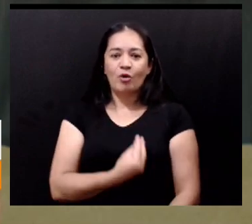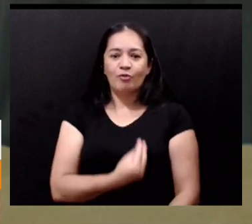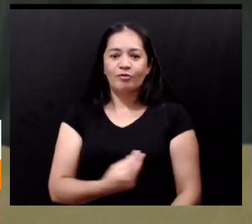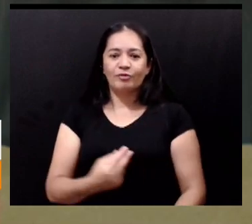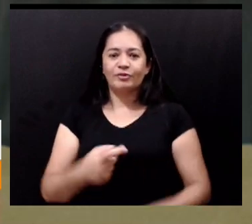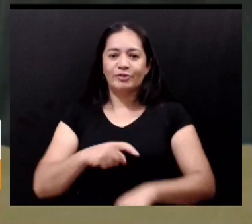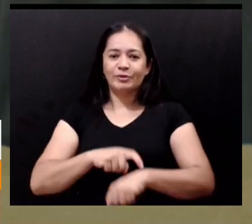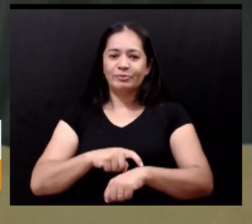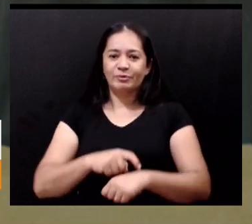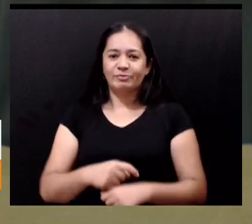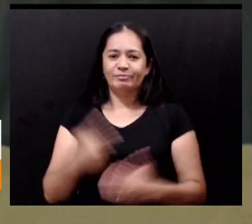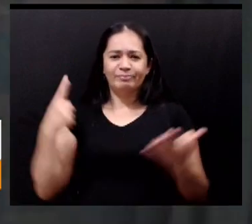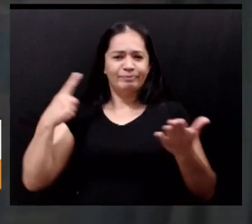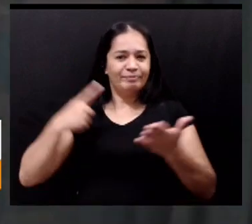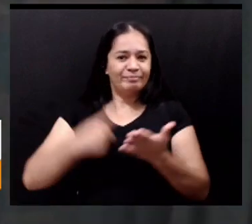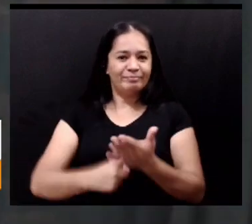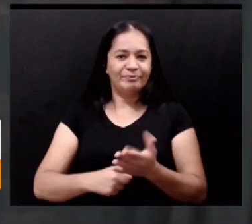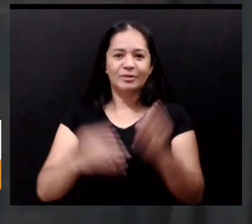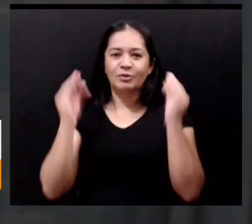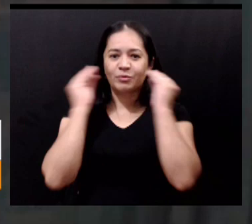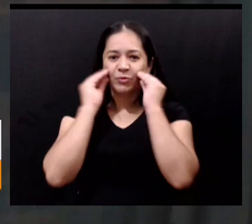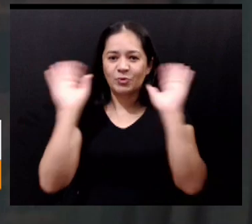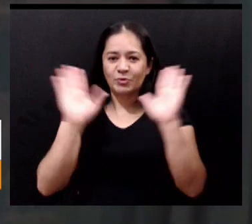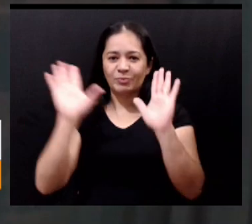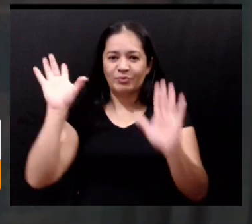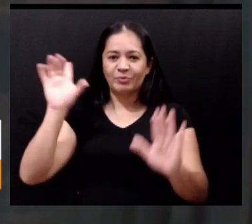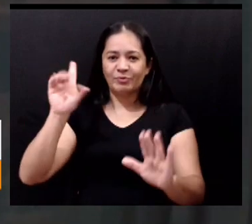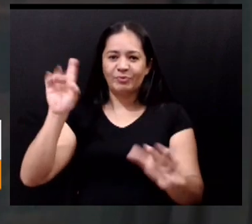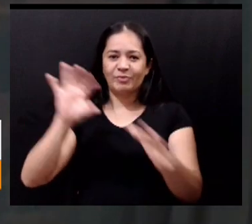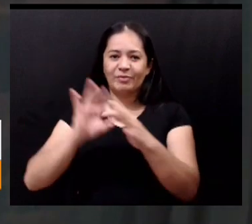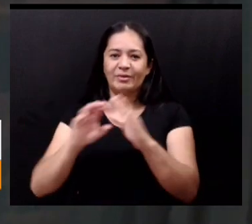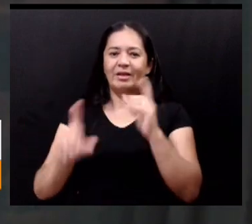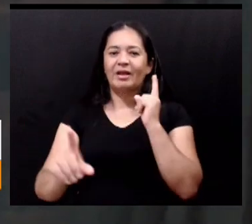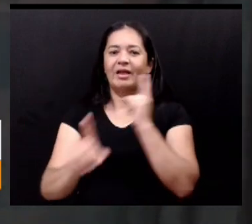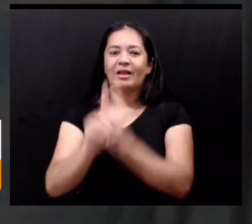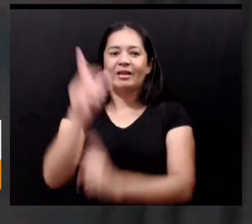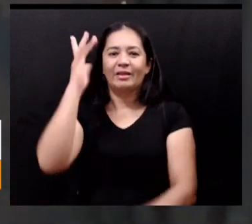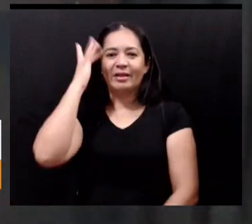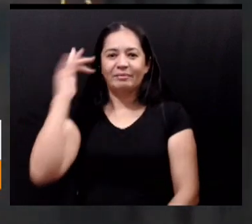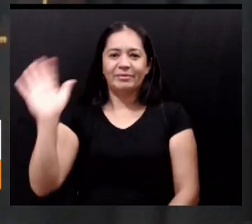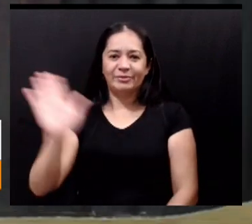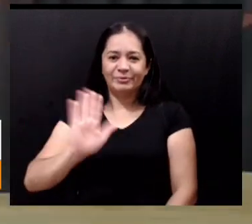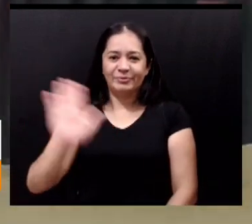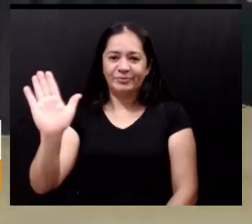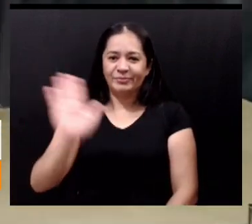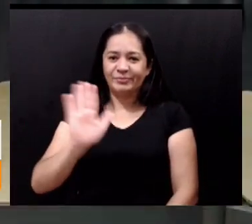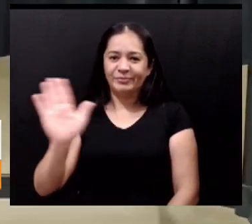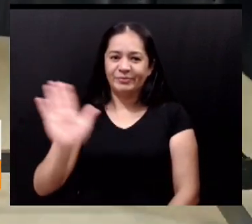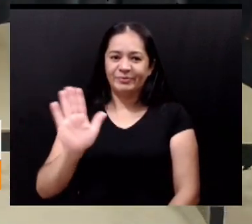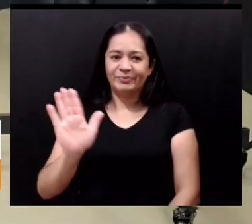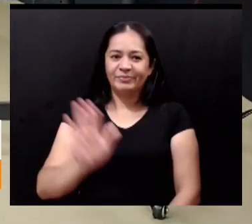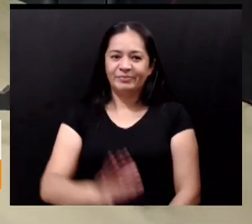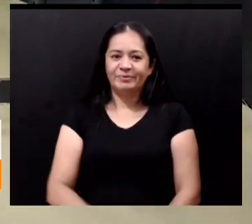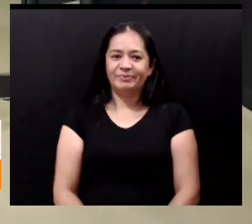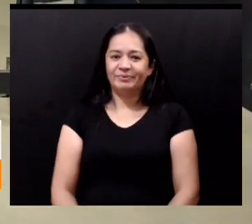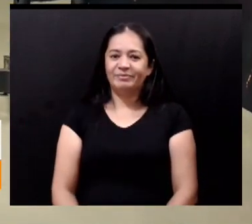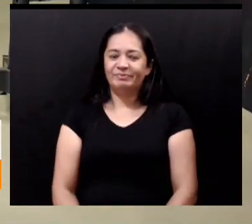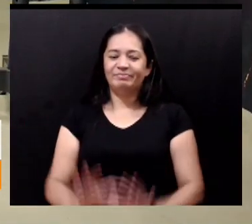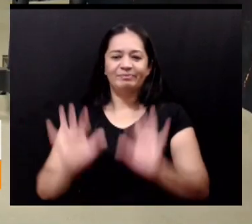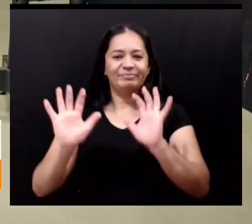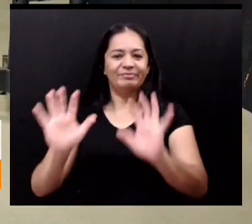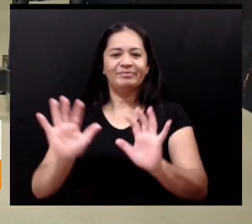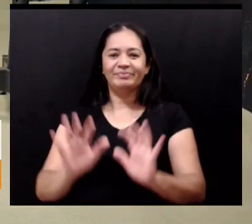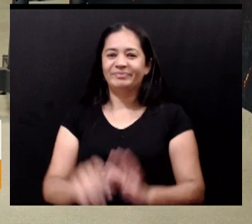Combinado? Beijo grande, fica com Deus e até amanhã. Valeu, pessoal. Valeu, produção. E é isso, gente. A gente